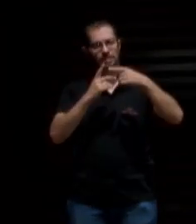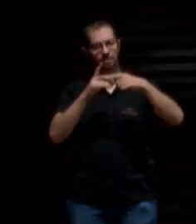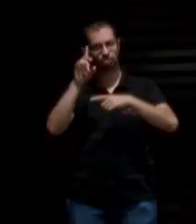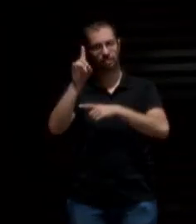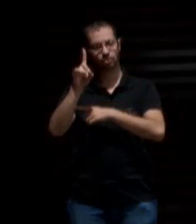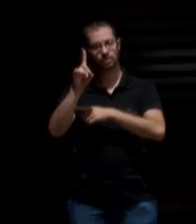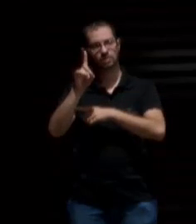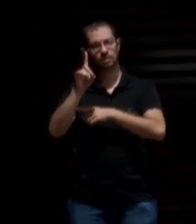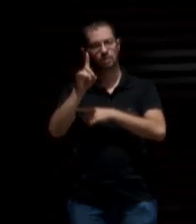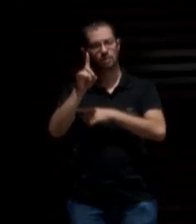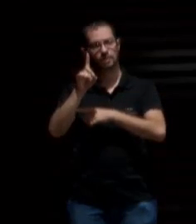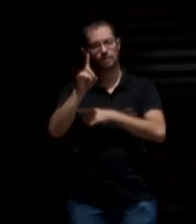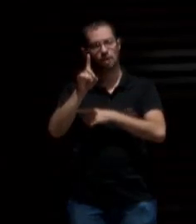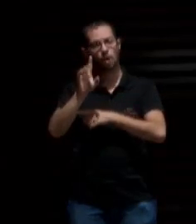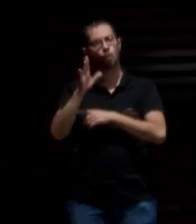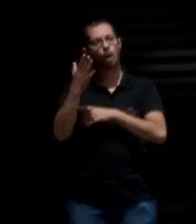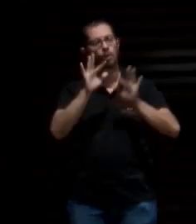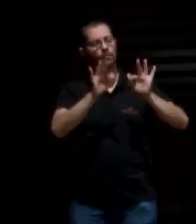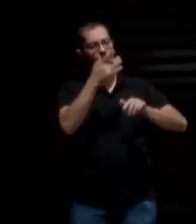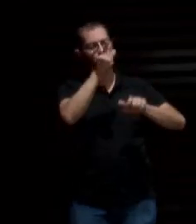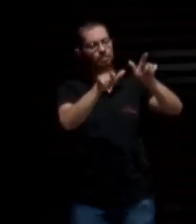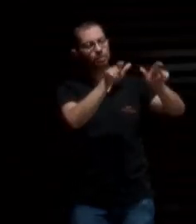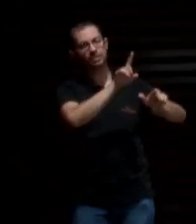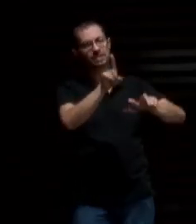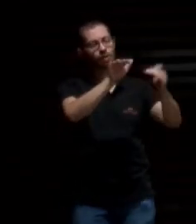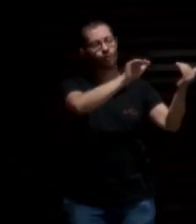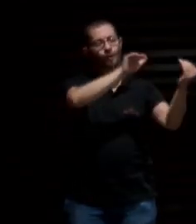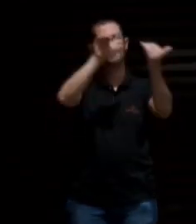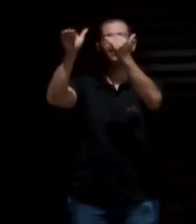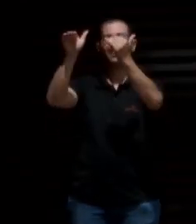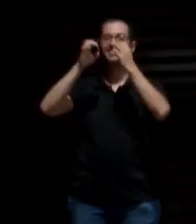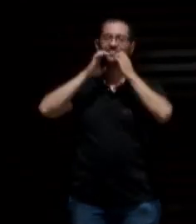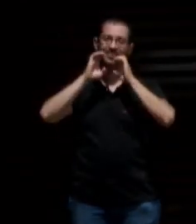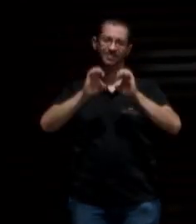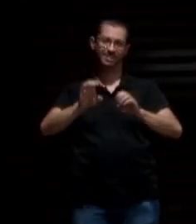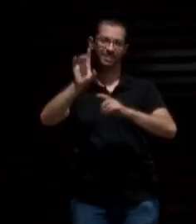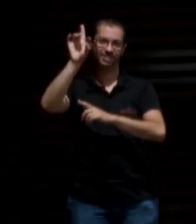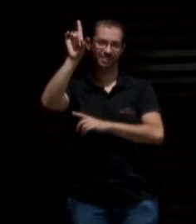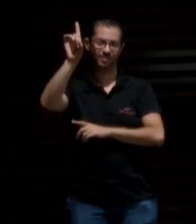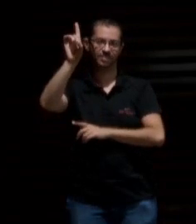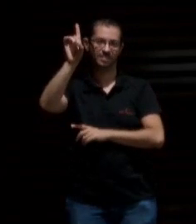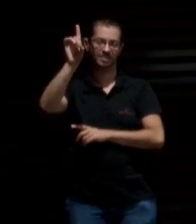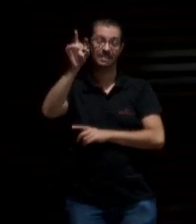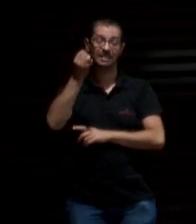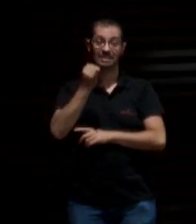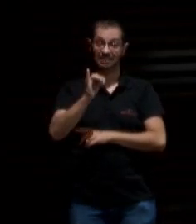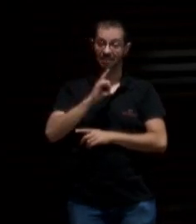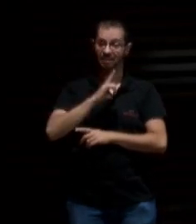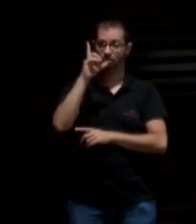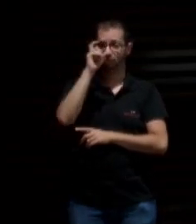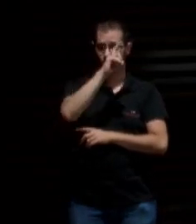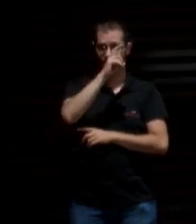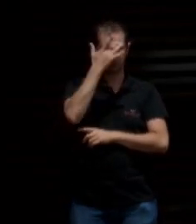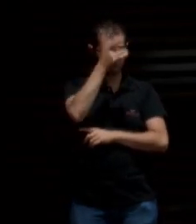será o fim daqueles que não obedecem ao Evangelho de Deus? E se é com dificuldade que o justo